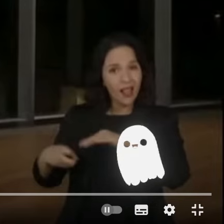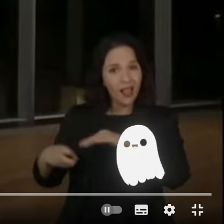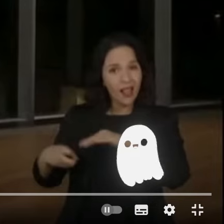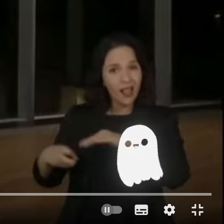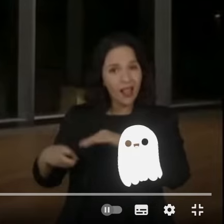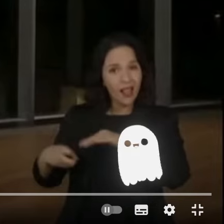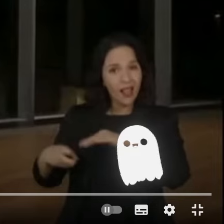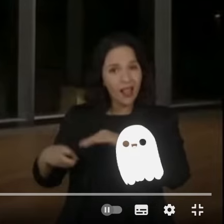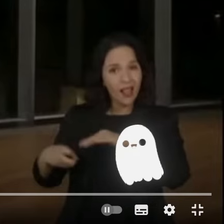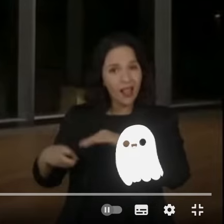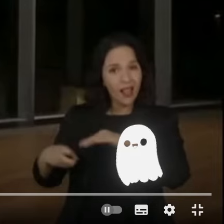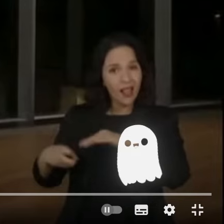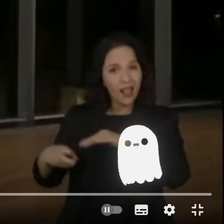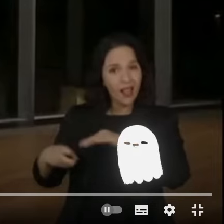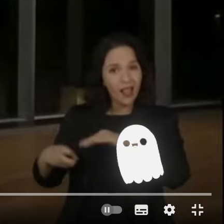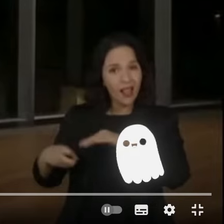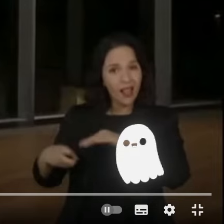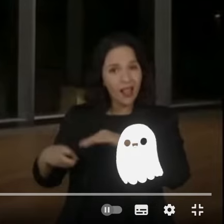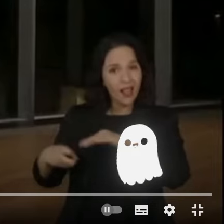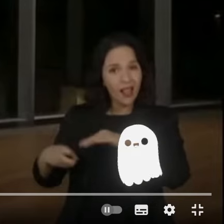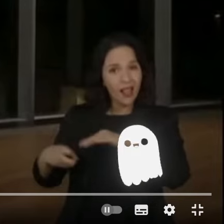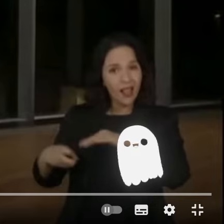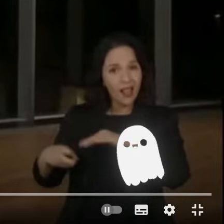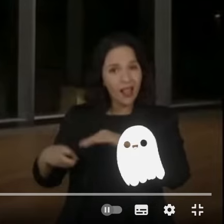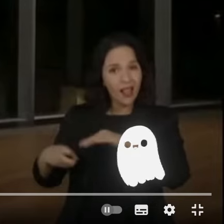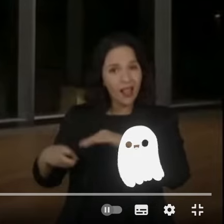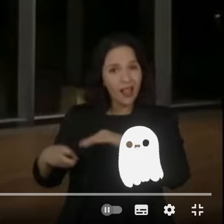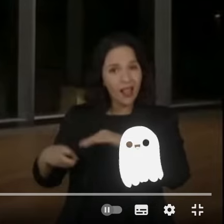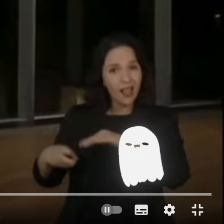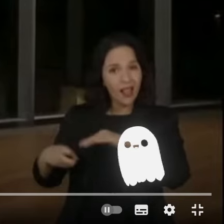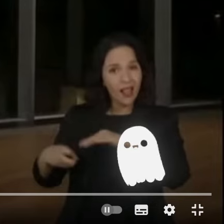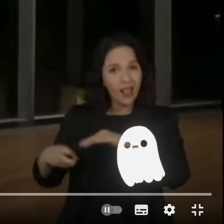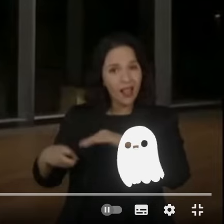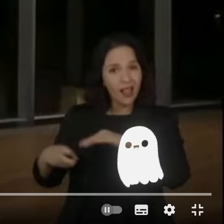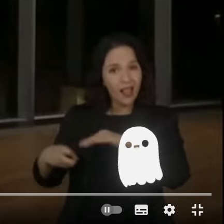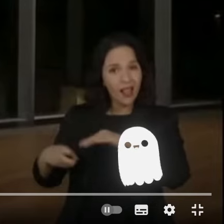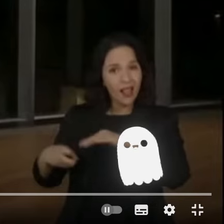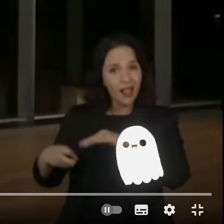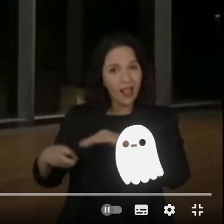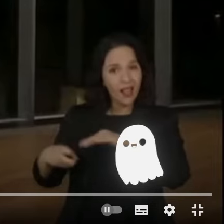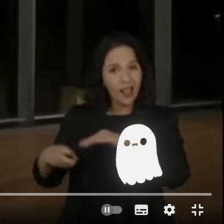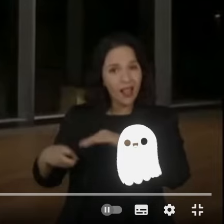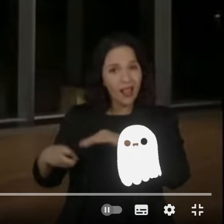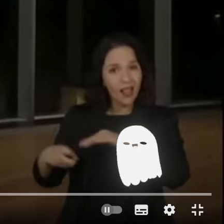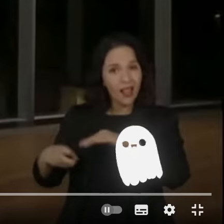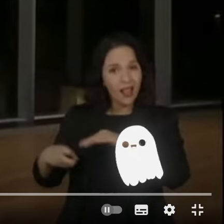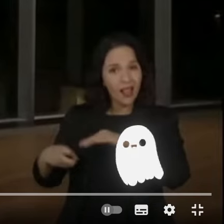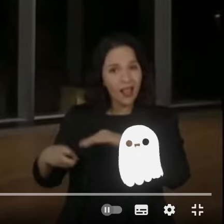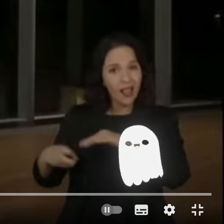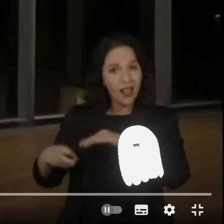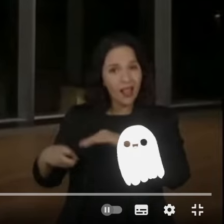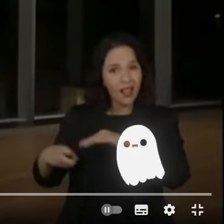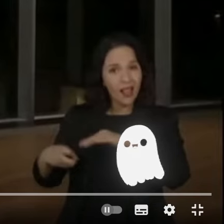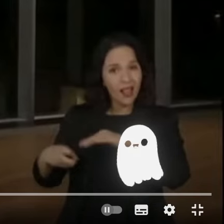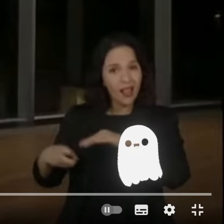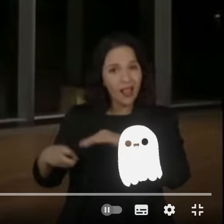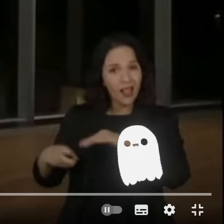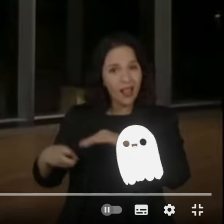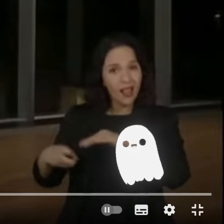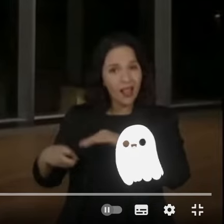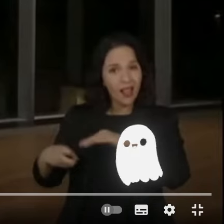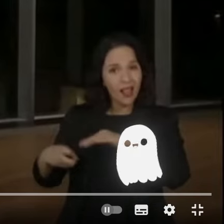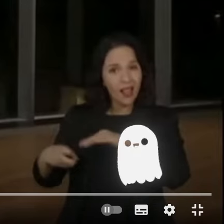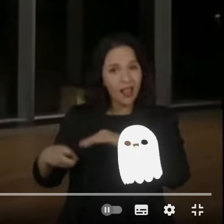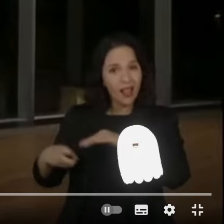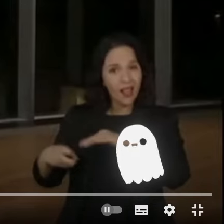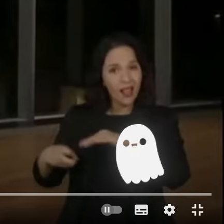e inglês. E uma época ela foi de latim. Chique, tá? Bem chique. É, a vó